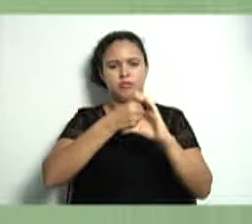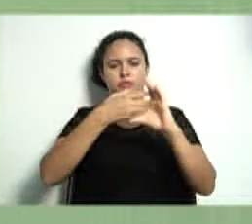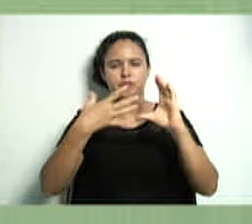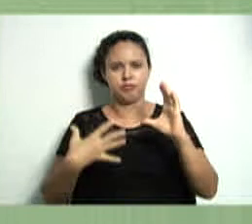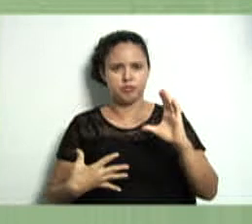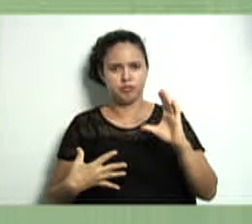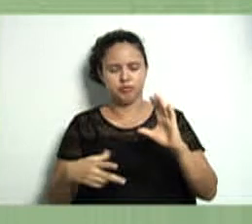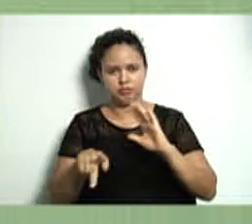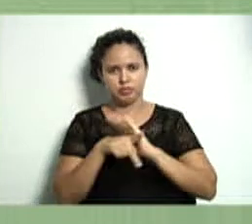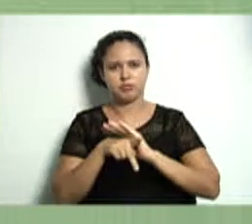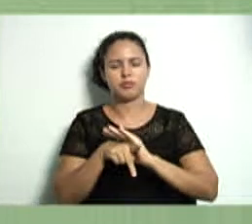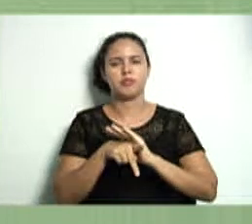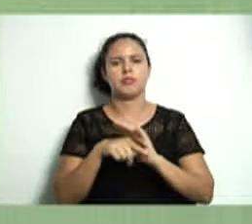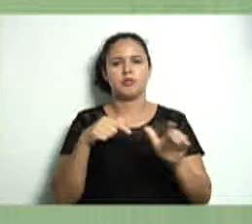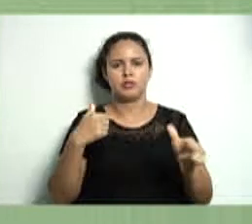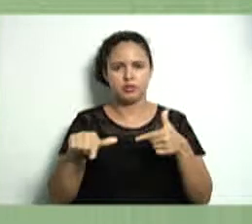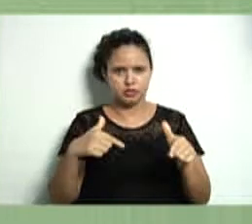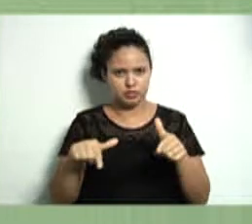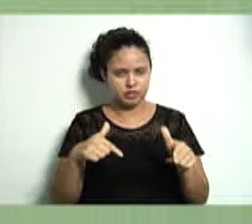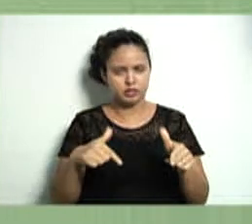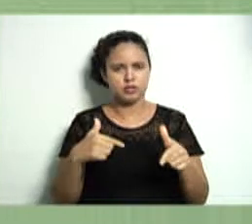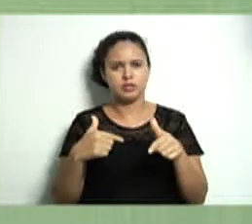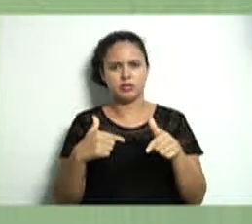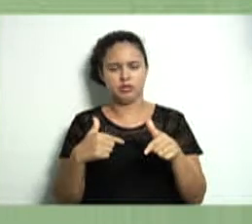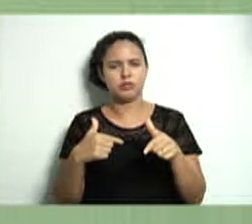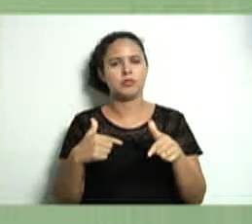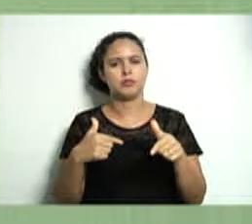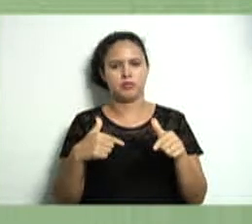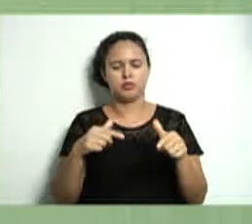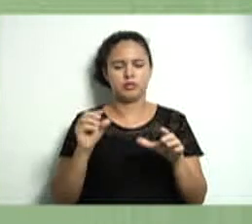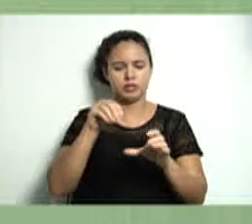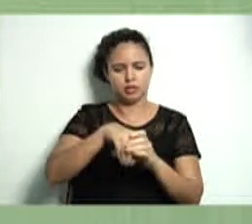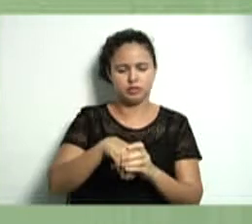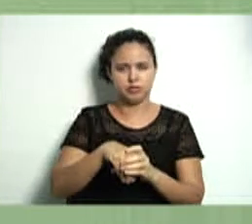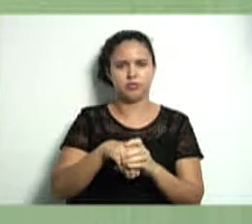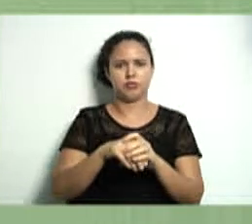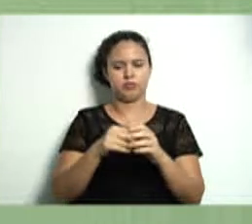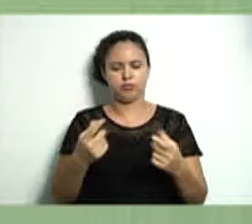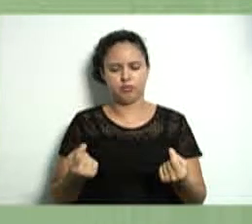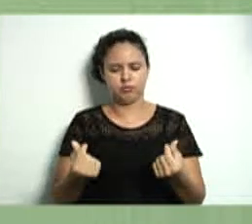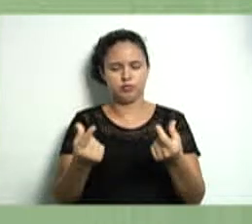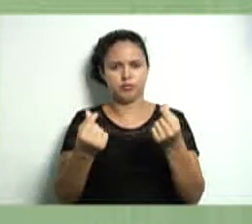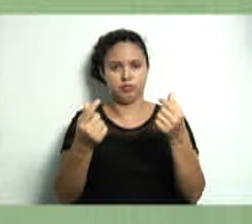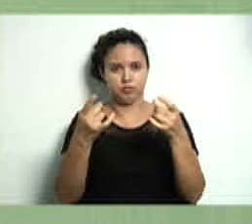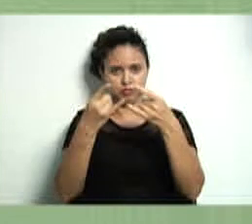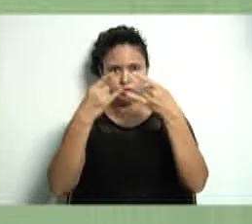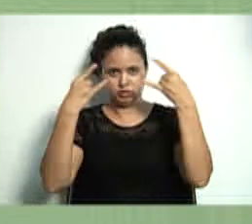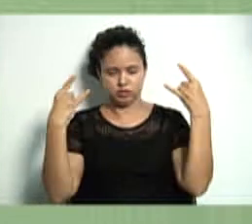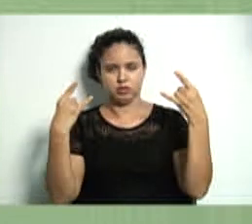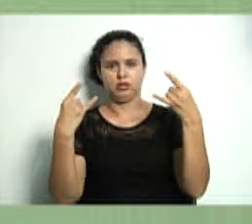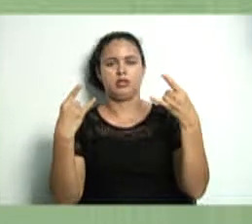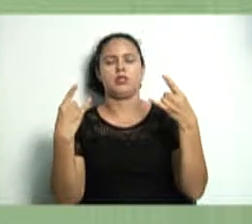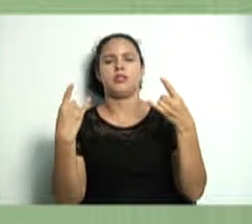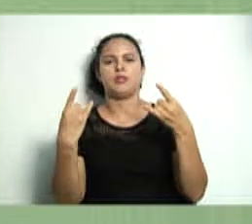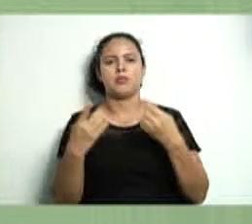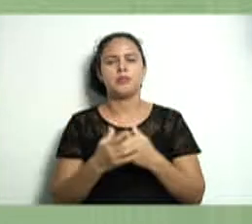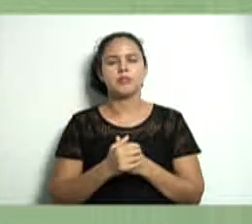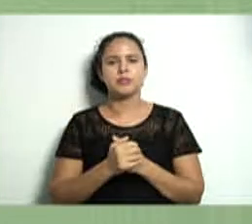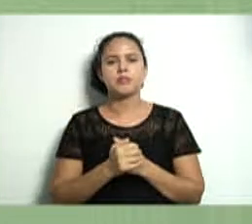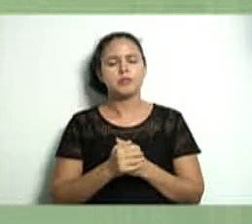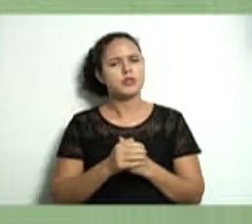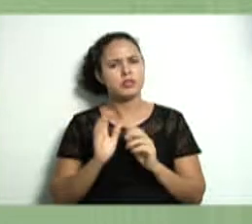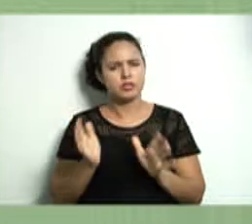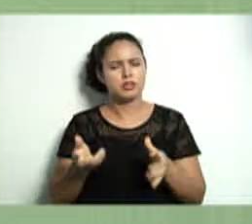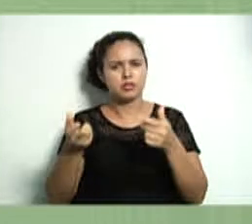características dos trabalhadores no modo de produção capitalista, né? A gente viu lá que eles